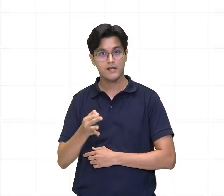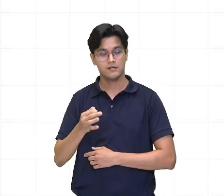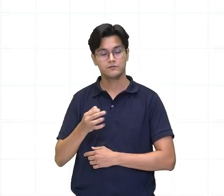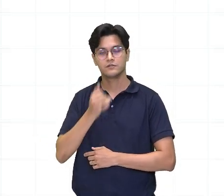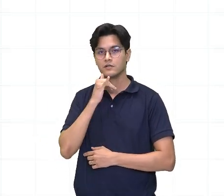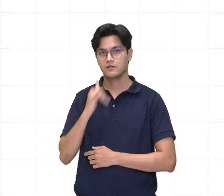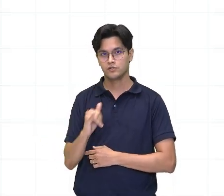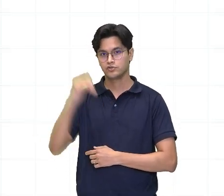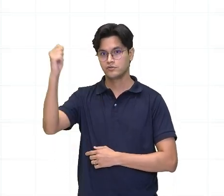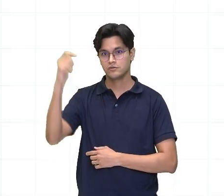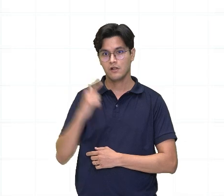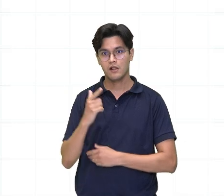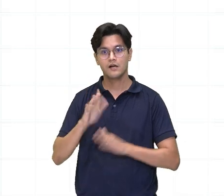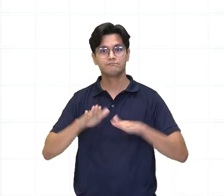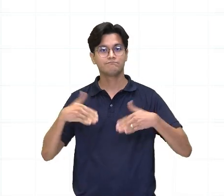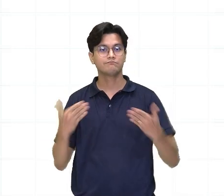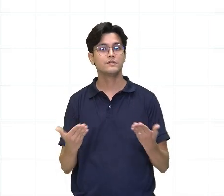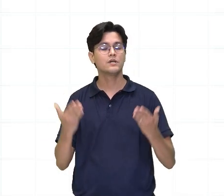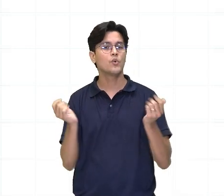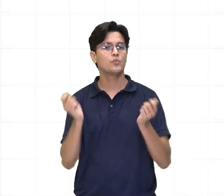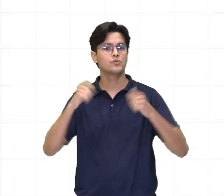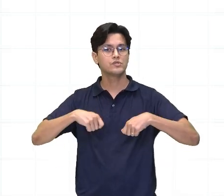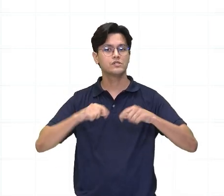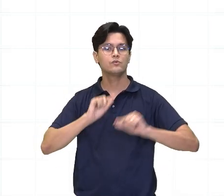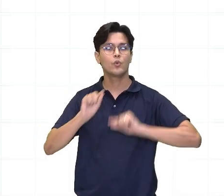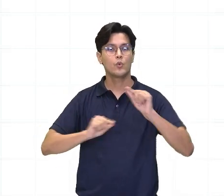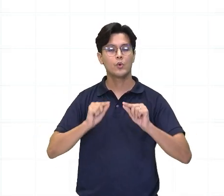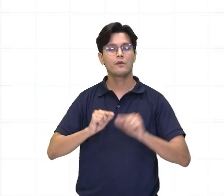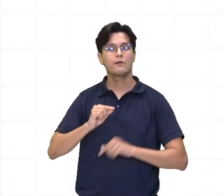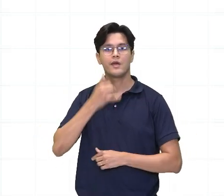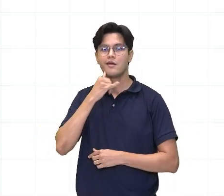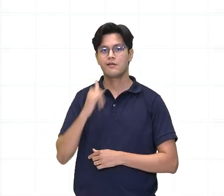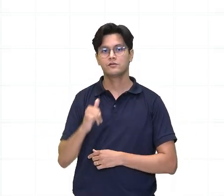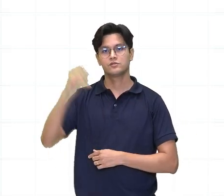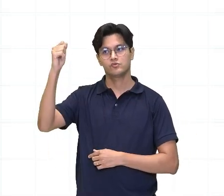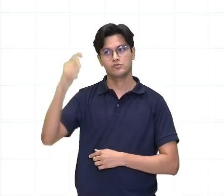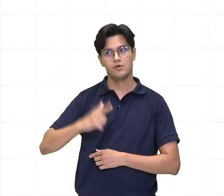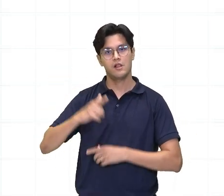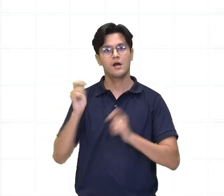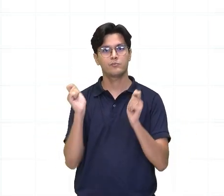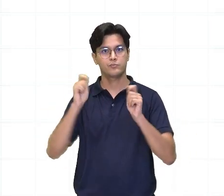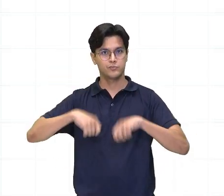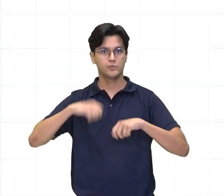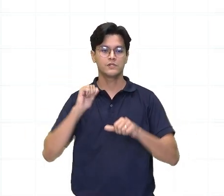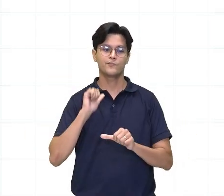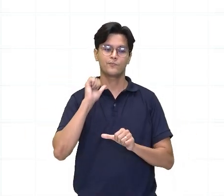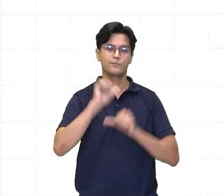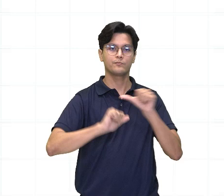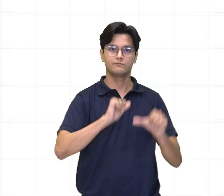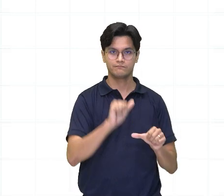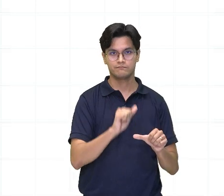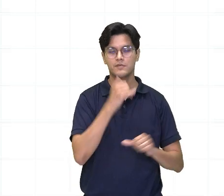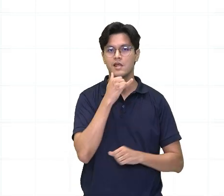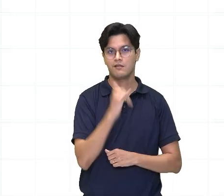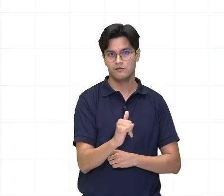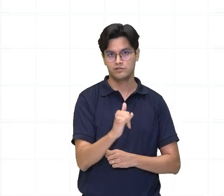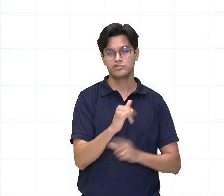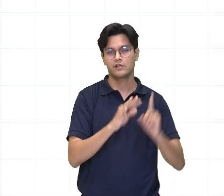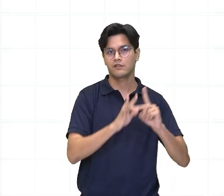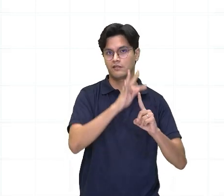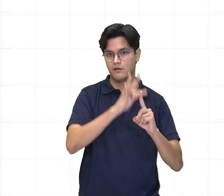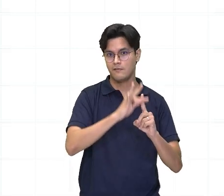solar, eu consigo fazer a transformação dela, né, para energia térmica,